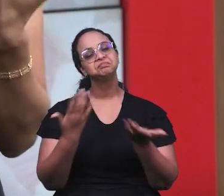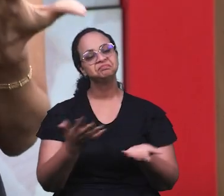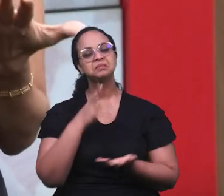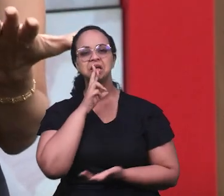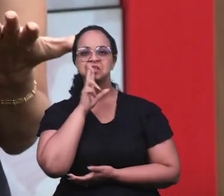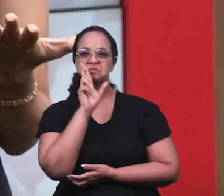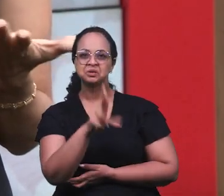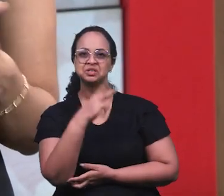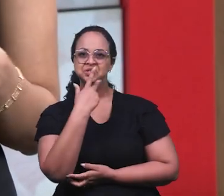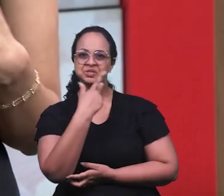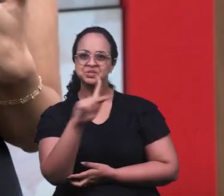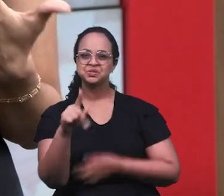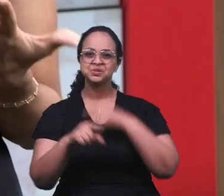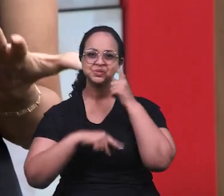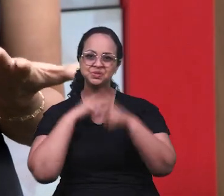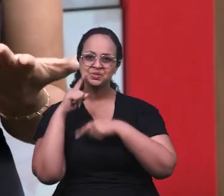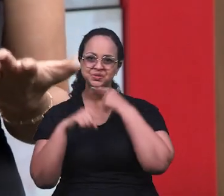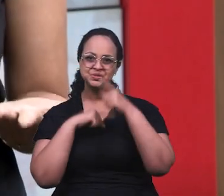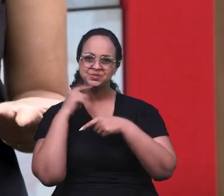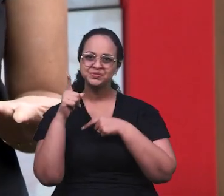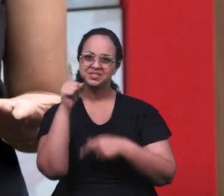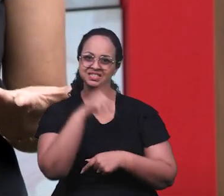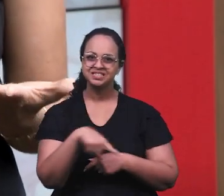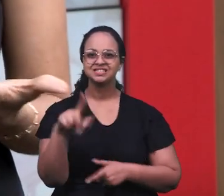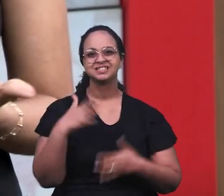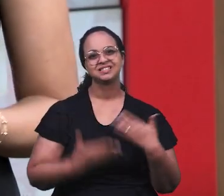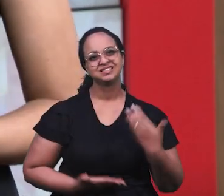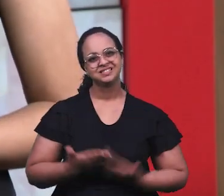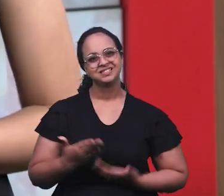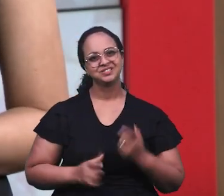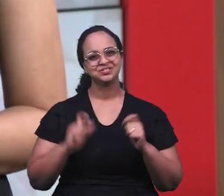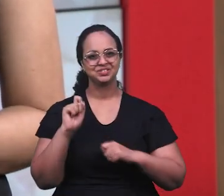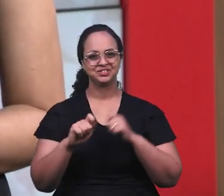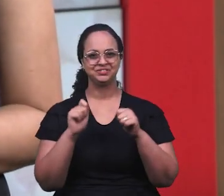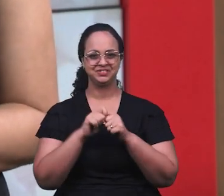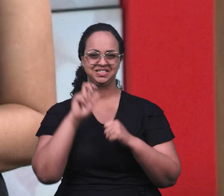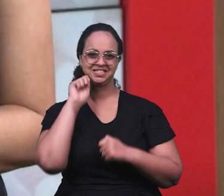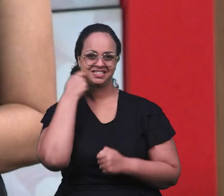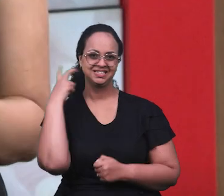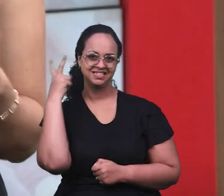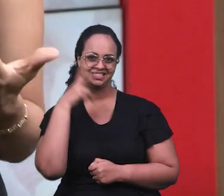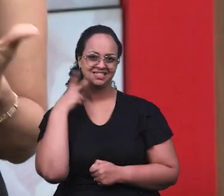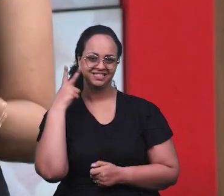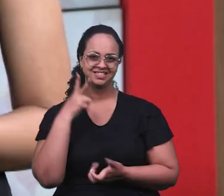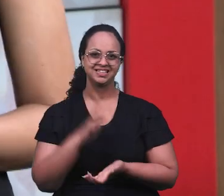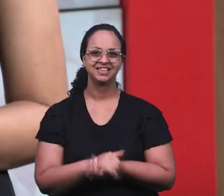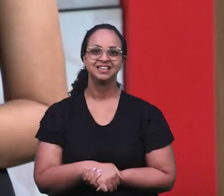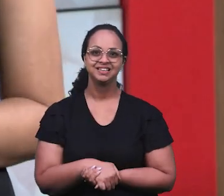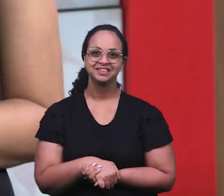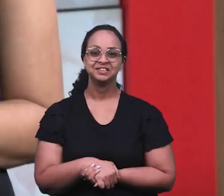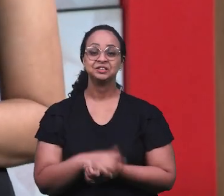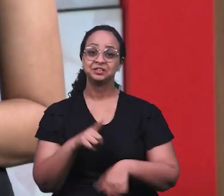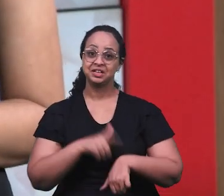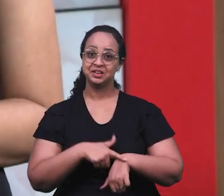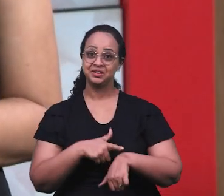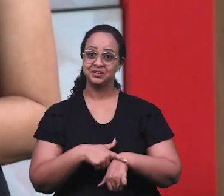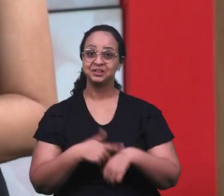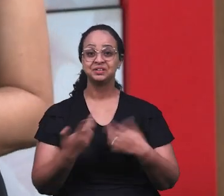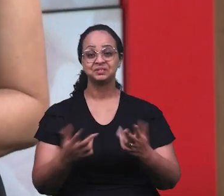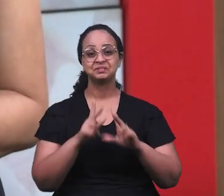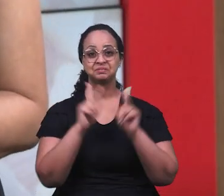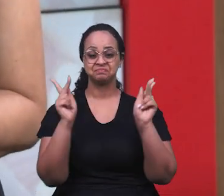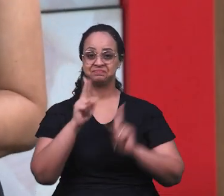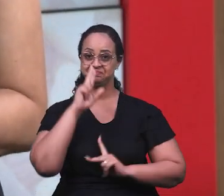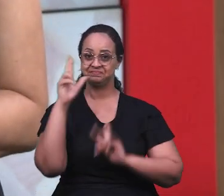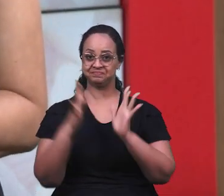ter esclarecido uma das dúvidas dos irmãos sobre o que fazer com o elemento, o pão e o vinho no momento da ceia.